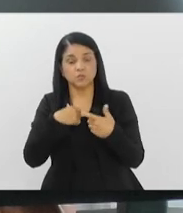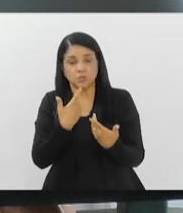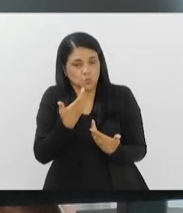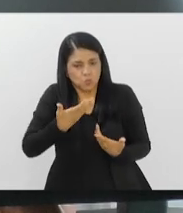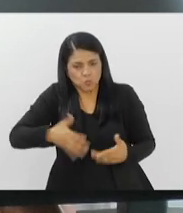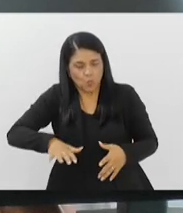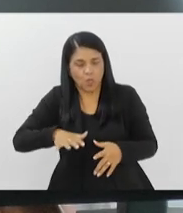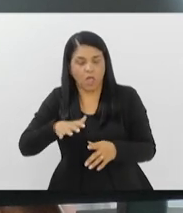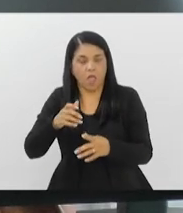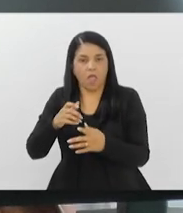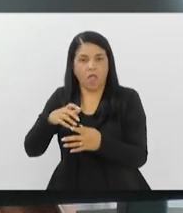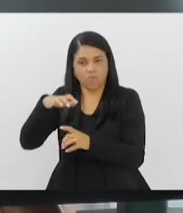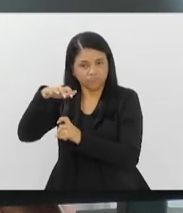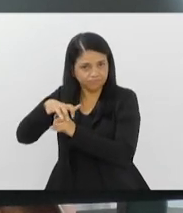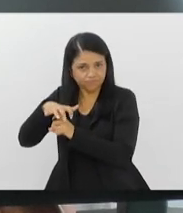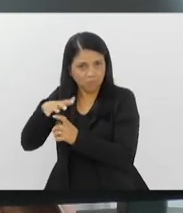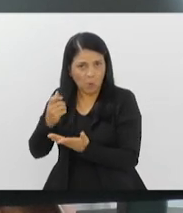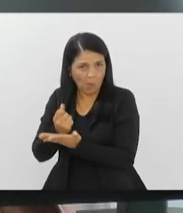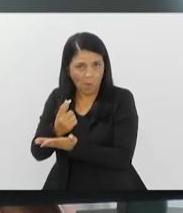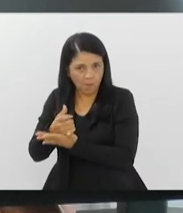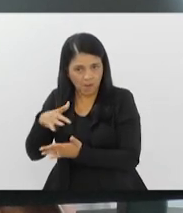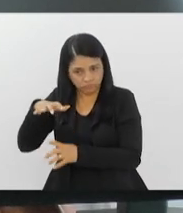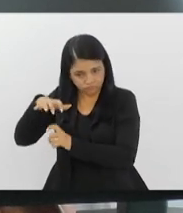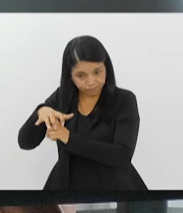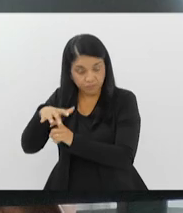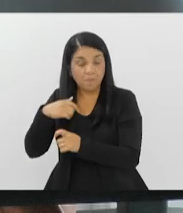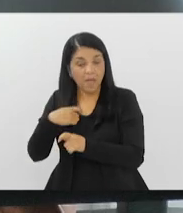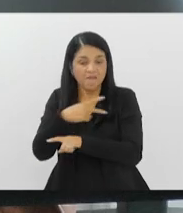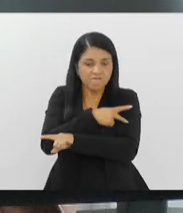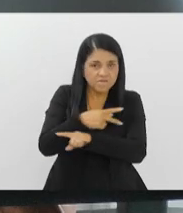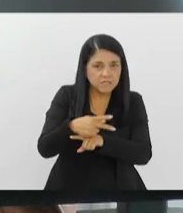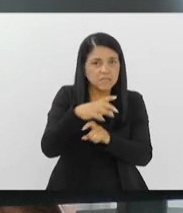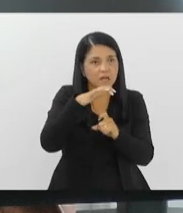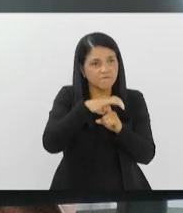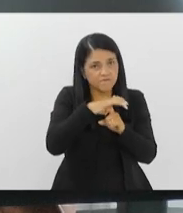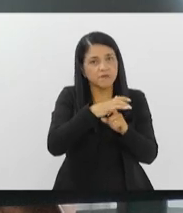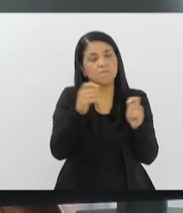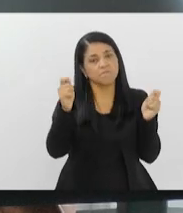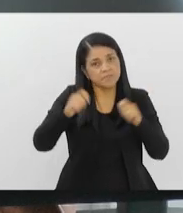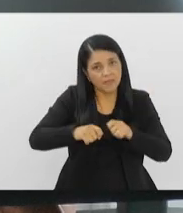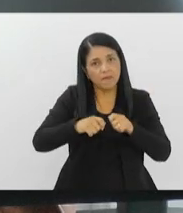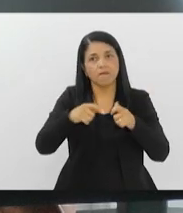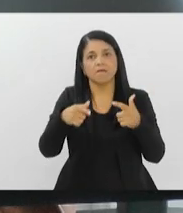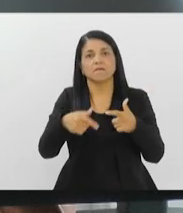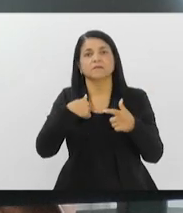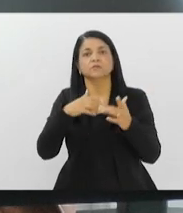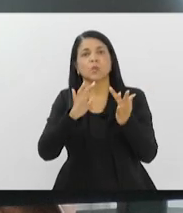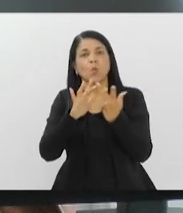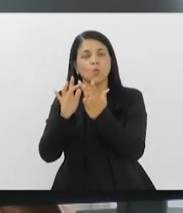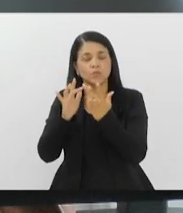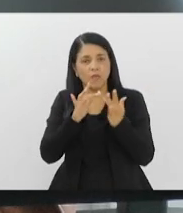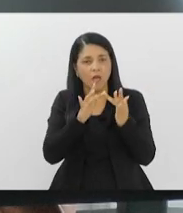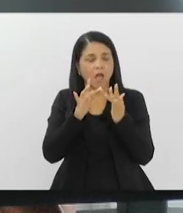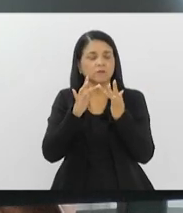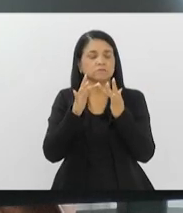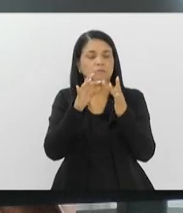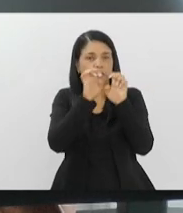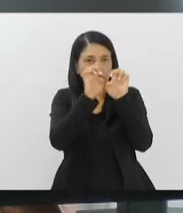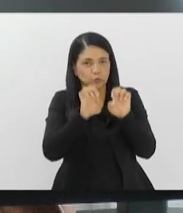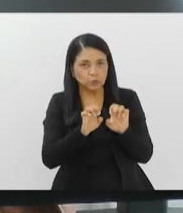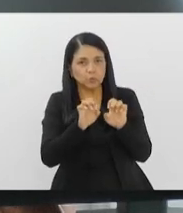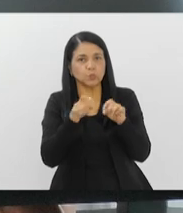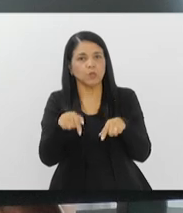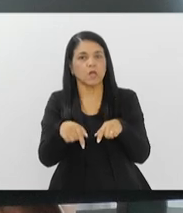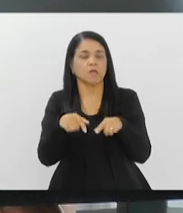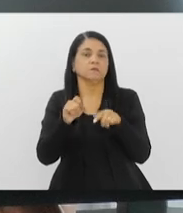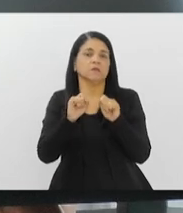stand, vale também a ida à feira. Ou, que se não pode ir à feira nesse momento, vale o contato com uma estrutura, né? Seja aqui